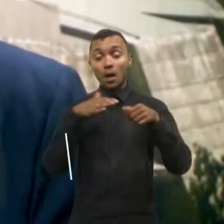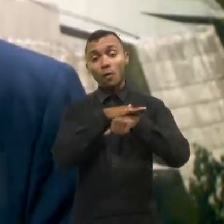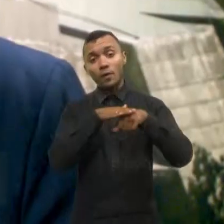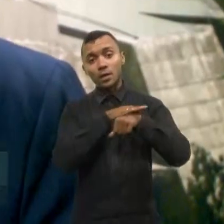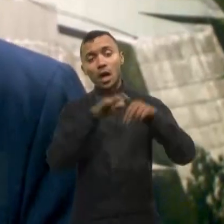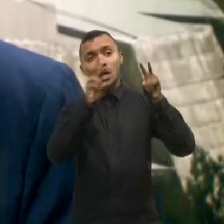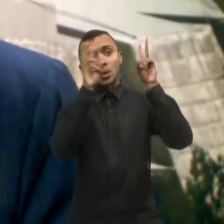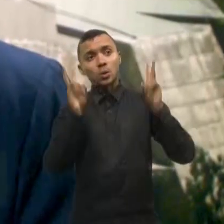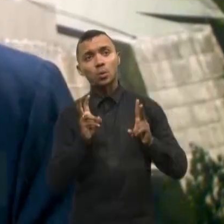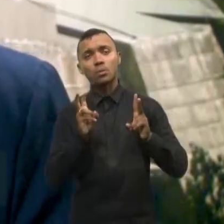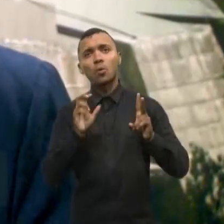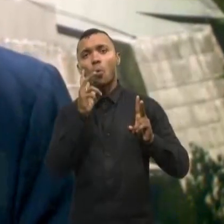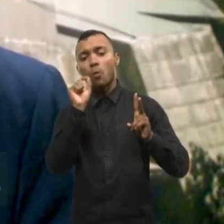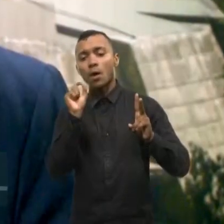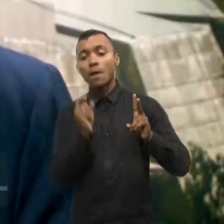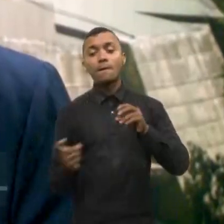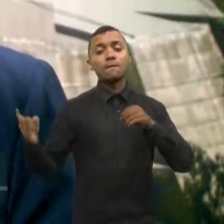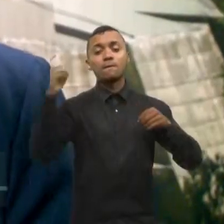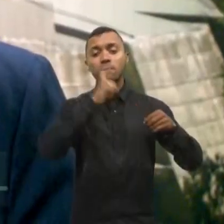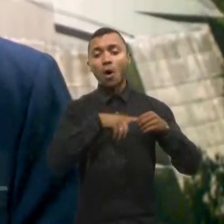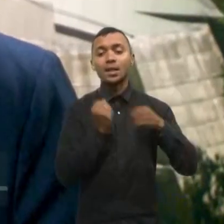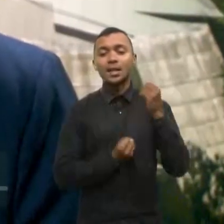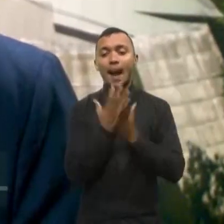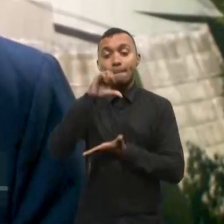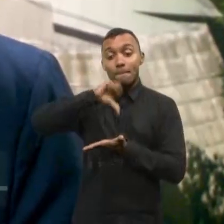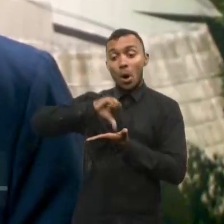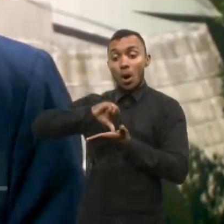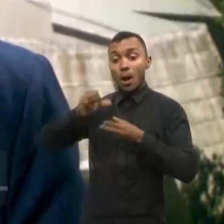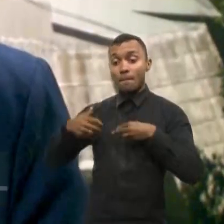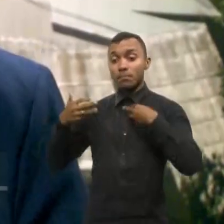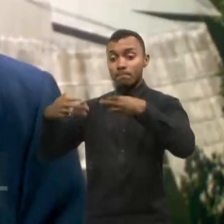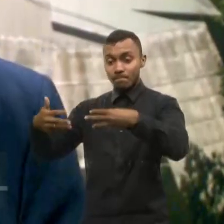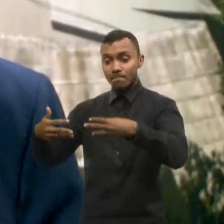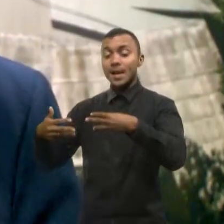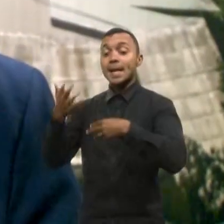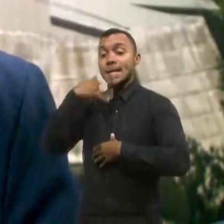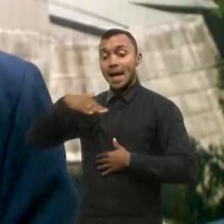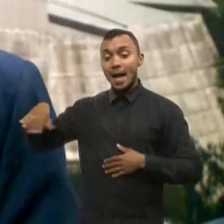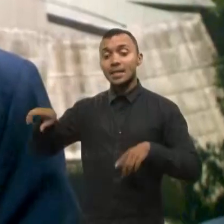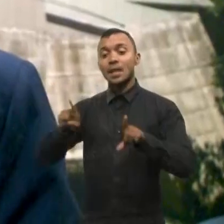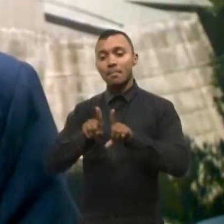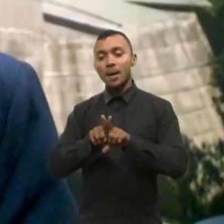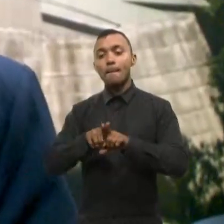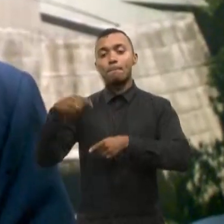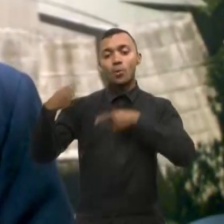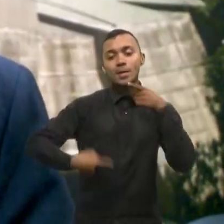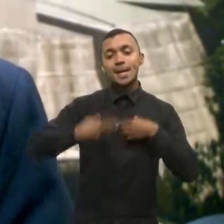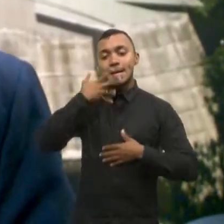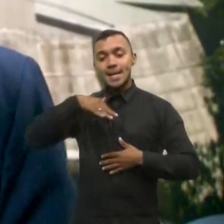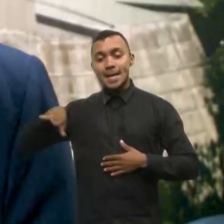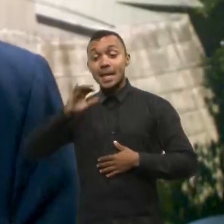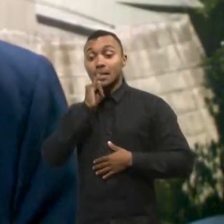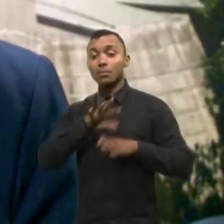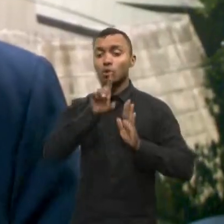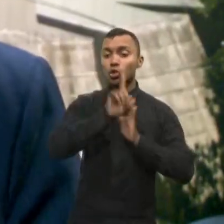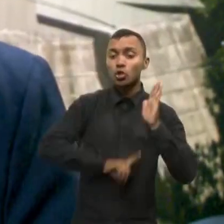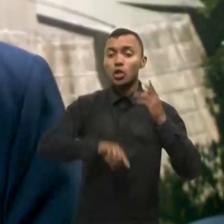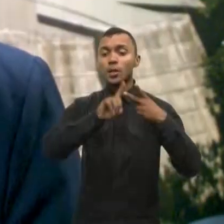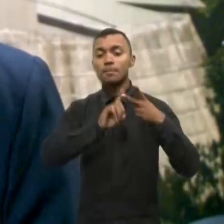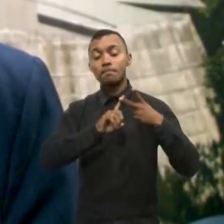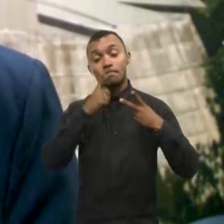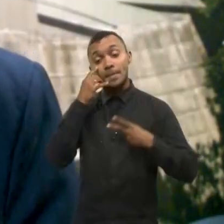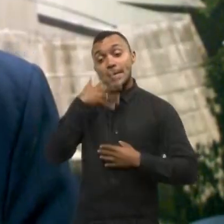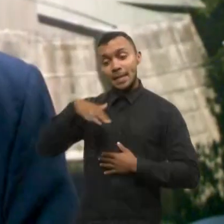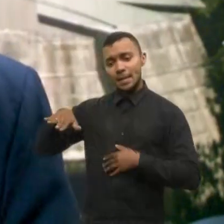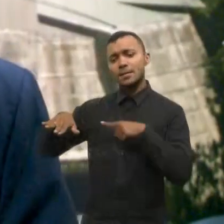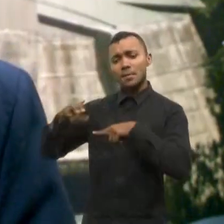a reconstrução do Ministério de Direitos Humanos e da política para a infância, ou seja, uma política para a infância baseada em direitos, reconhecimento da criança como